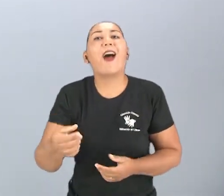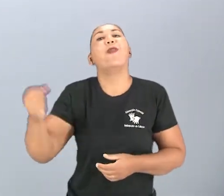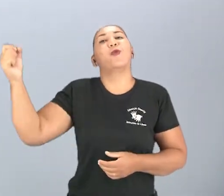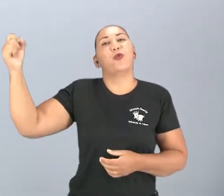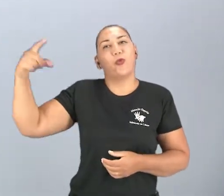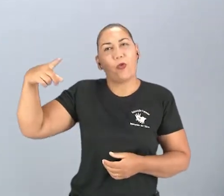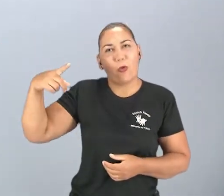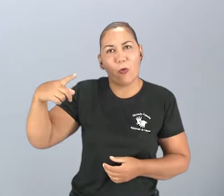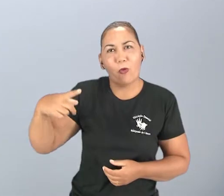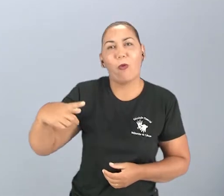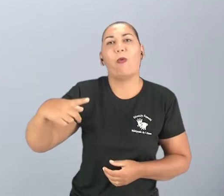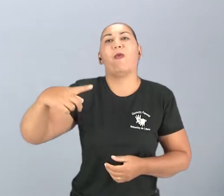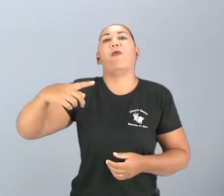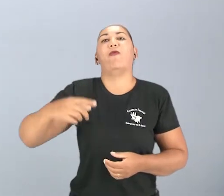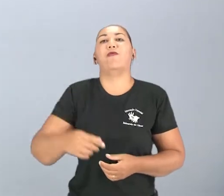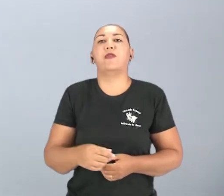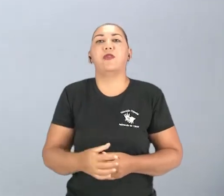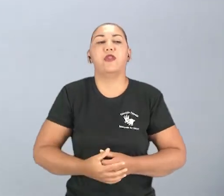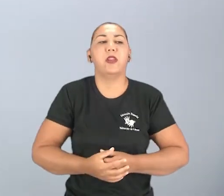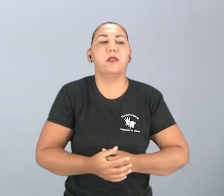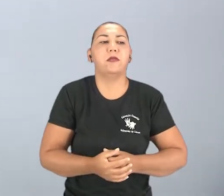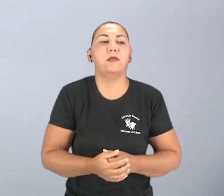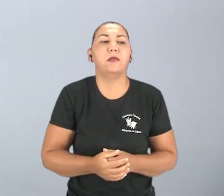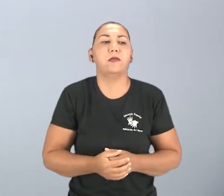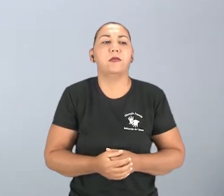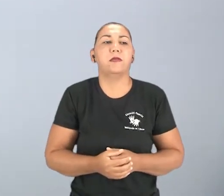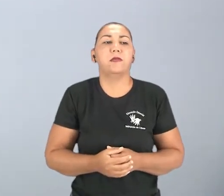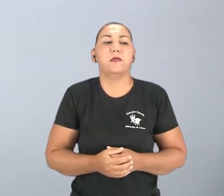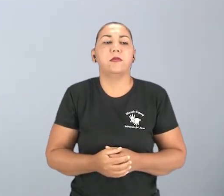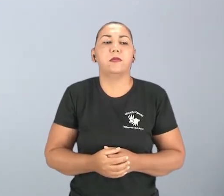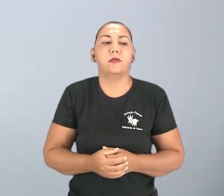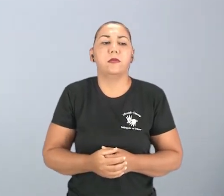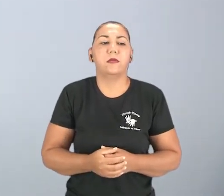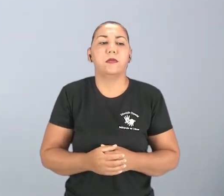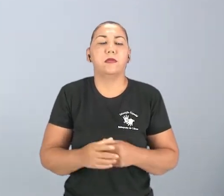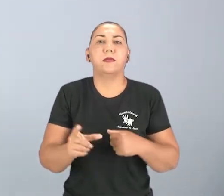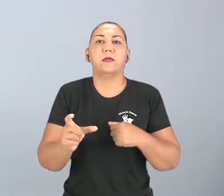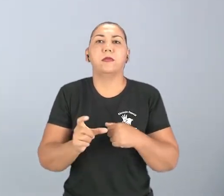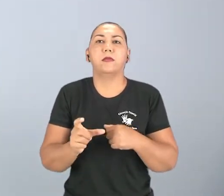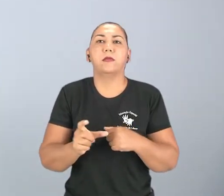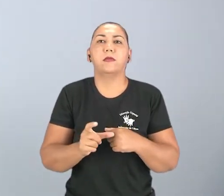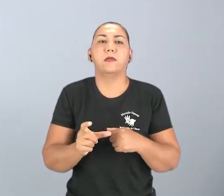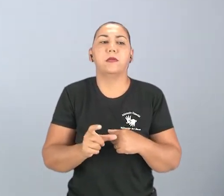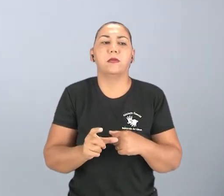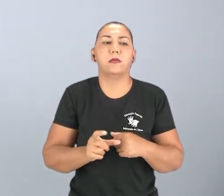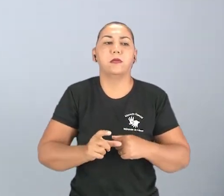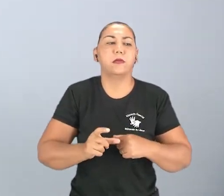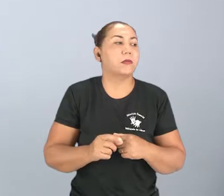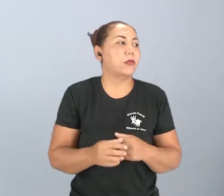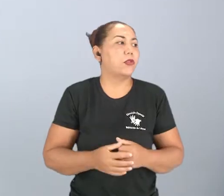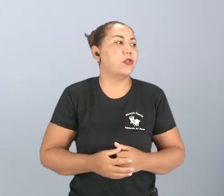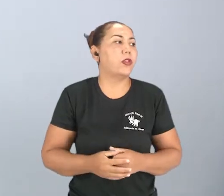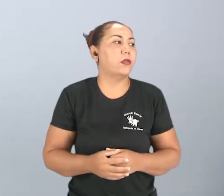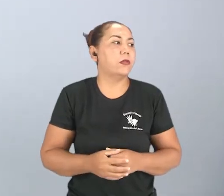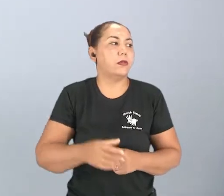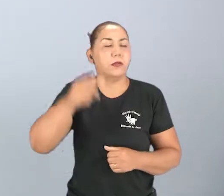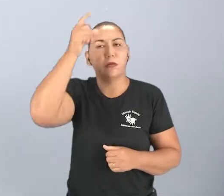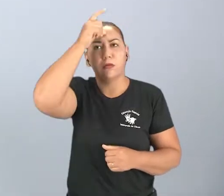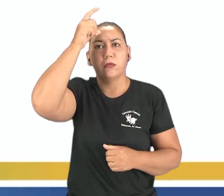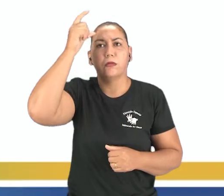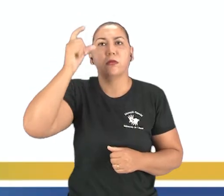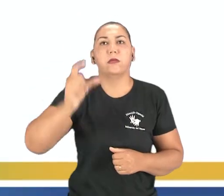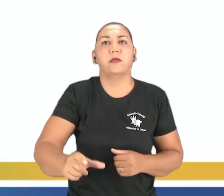bem. O sol é o sujeito do verbo ilumina. Tá vendo o sol? Foi fácil, né? Vamos ver os outros